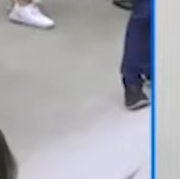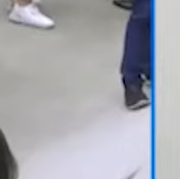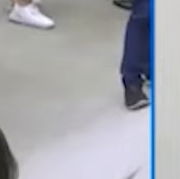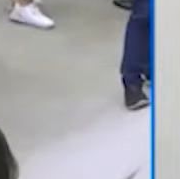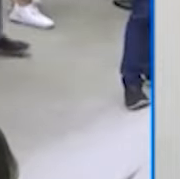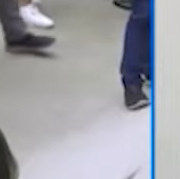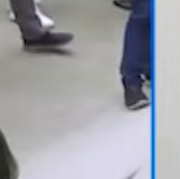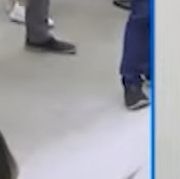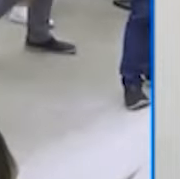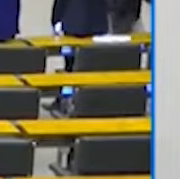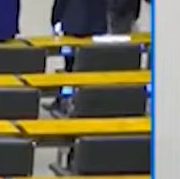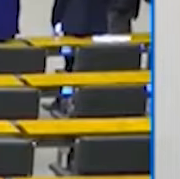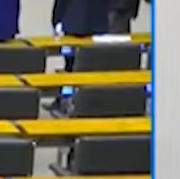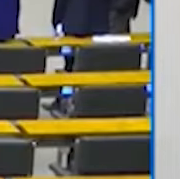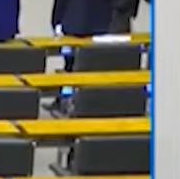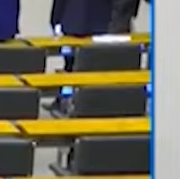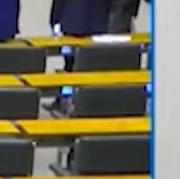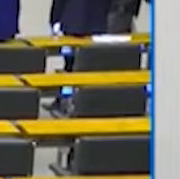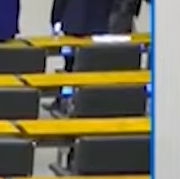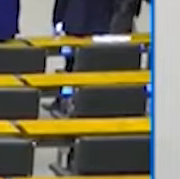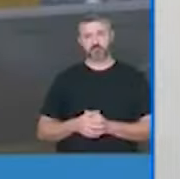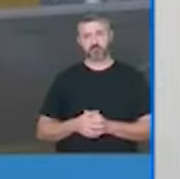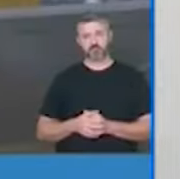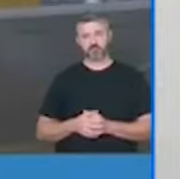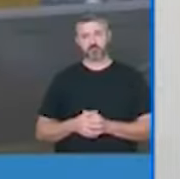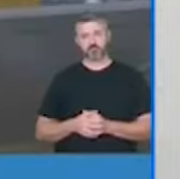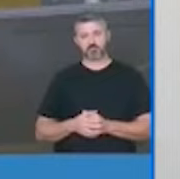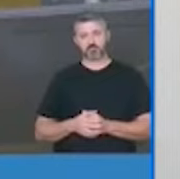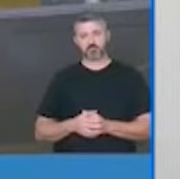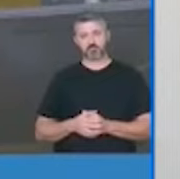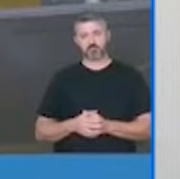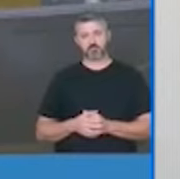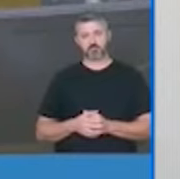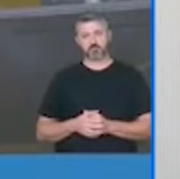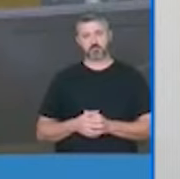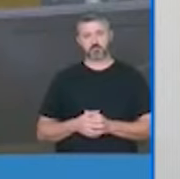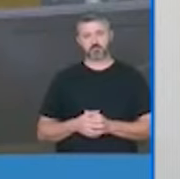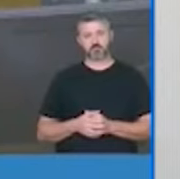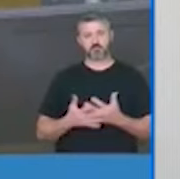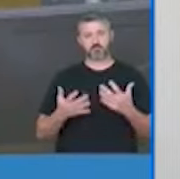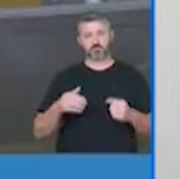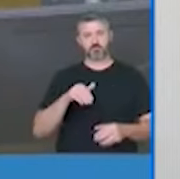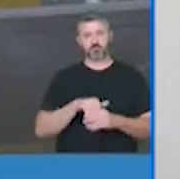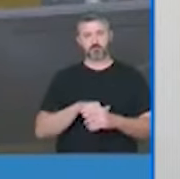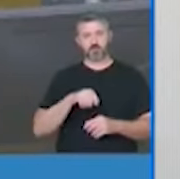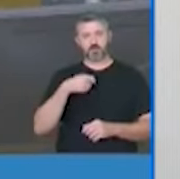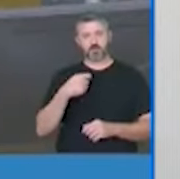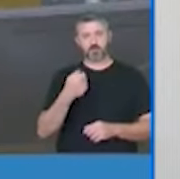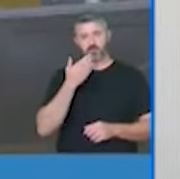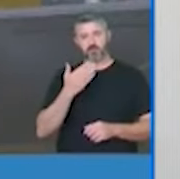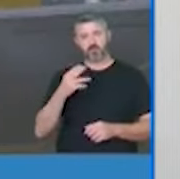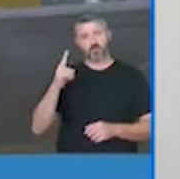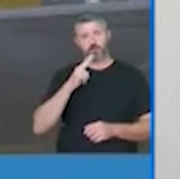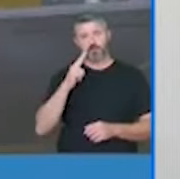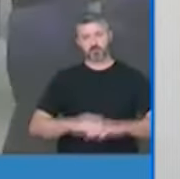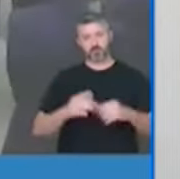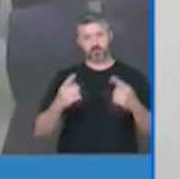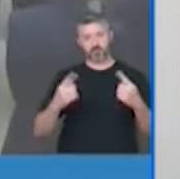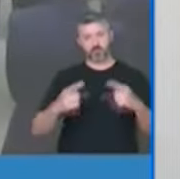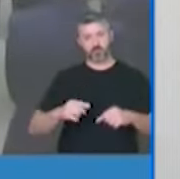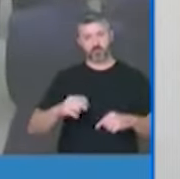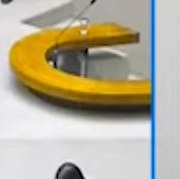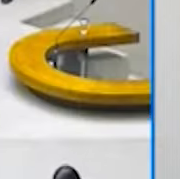pela professora, ou na escola, ou enfim, pela mãe. E quando ela for buscar o serviço de saúde pública que